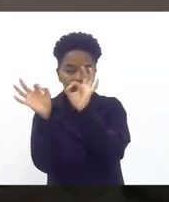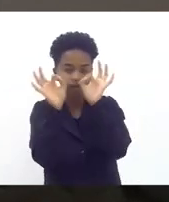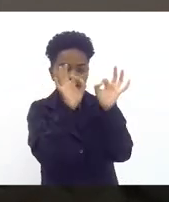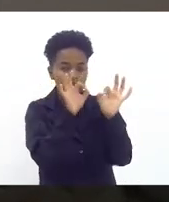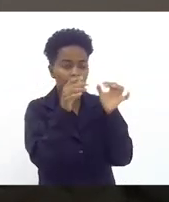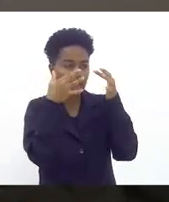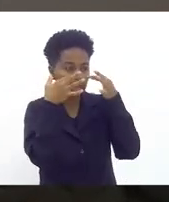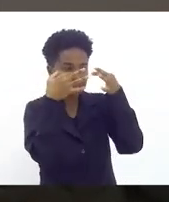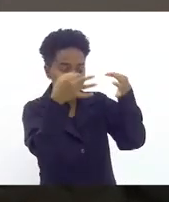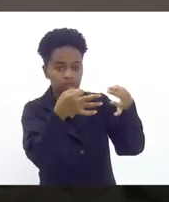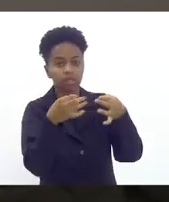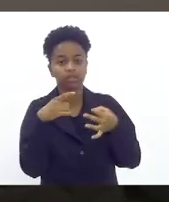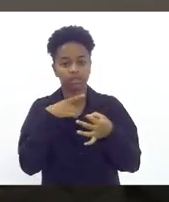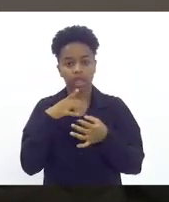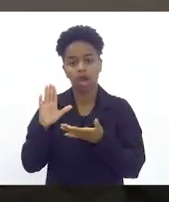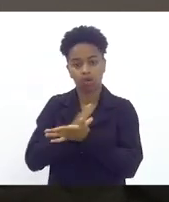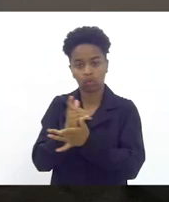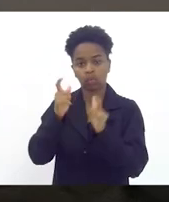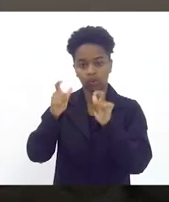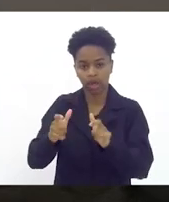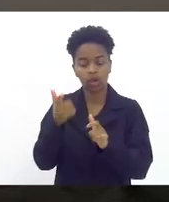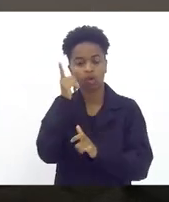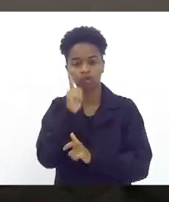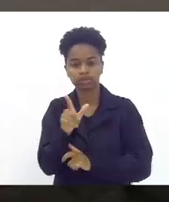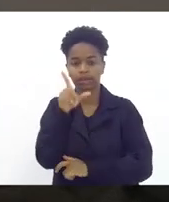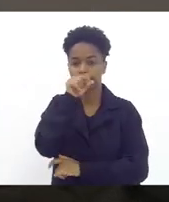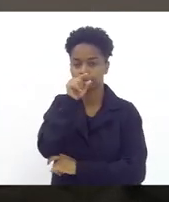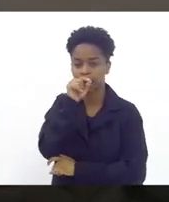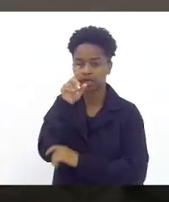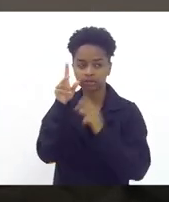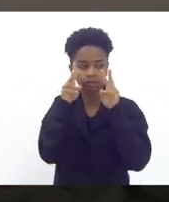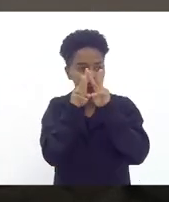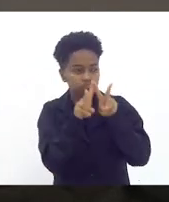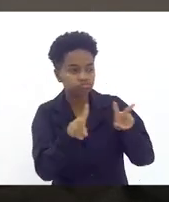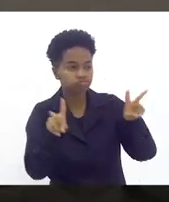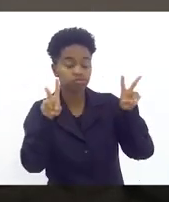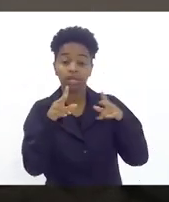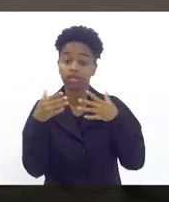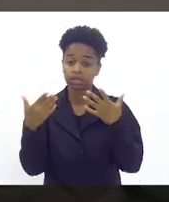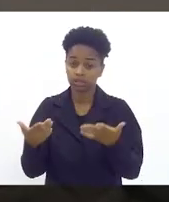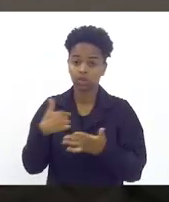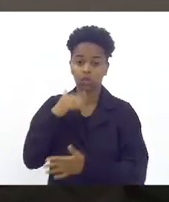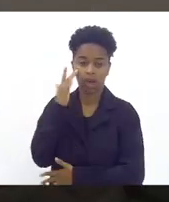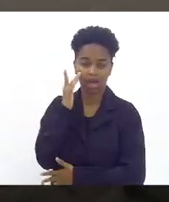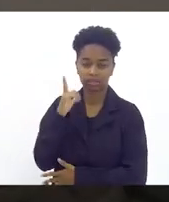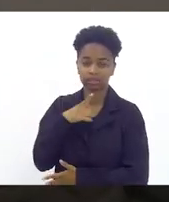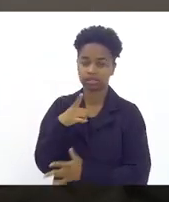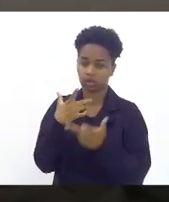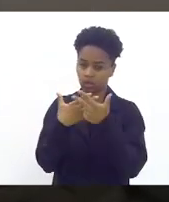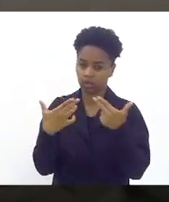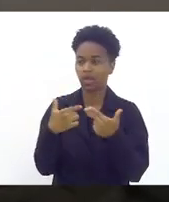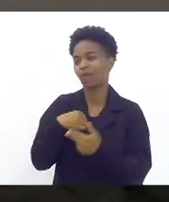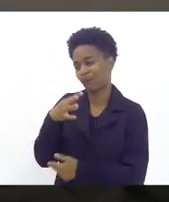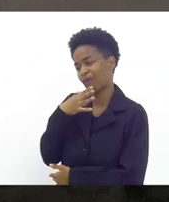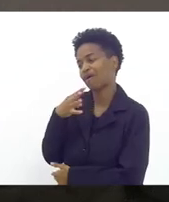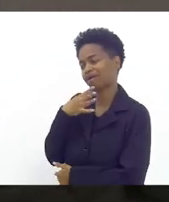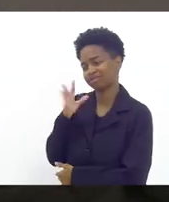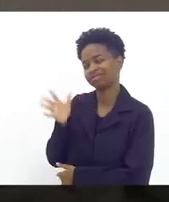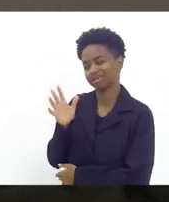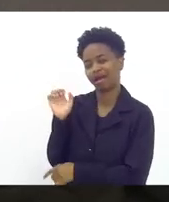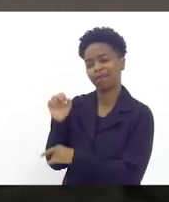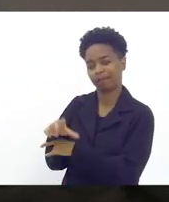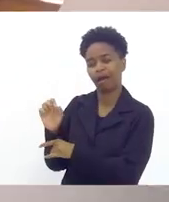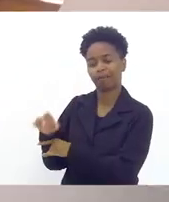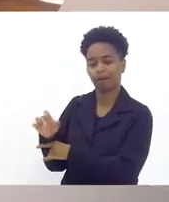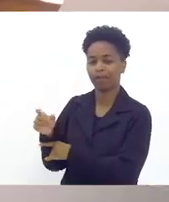eles têm lá alguns pontos onde você tem observação de pássaros Então eu acho que essa questão que também porque eu já tive